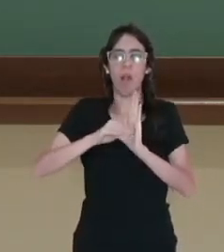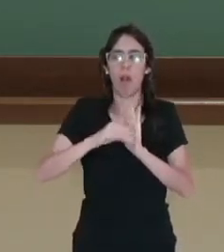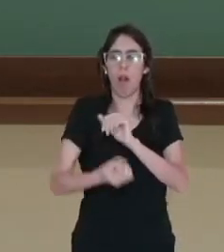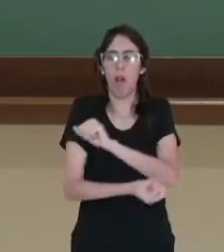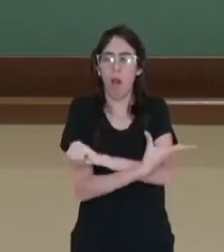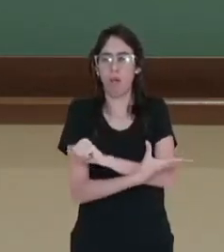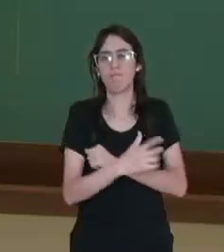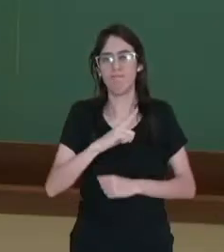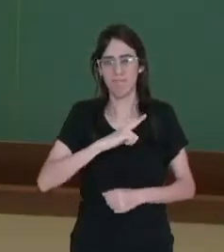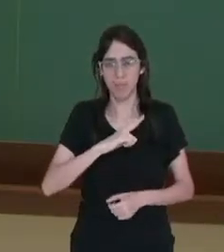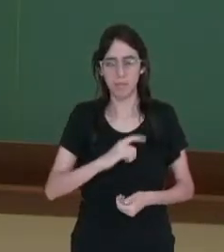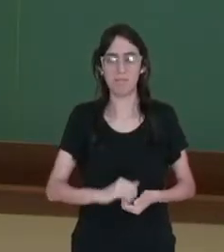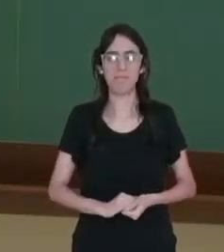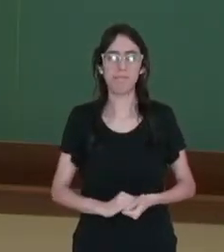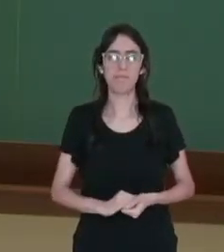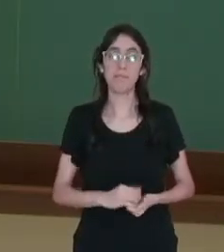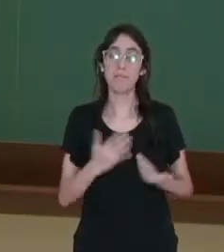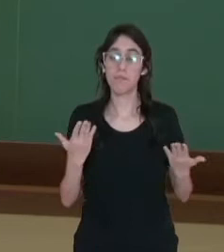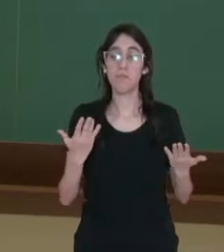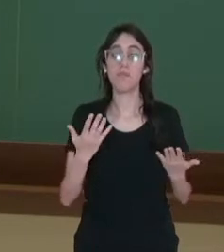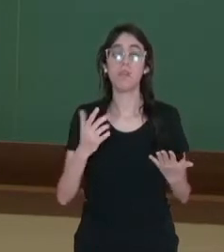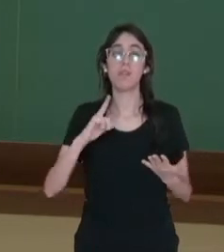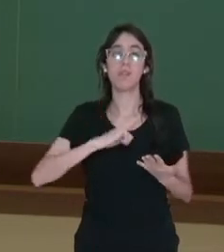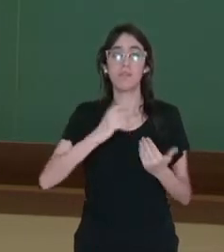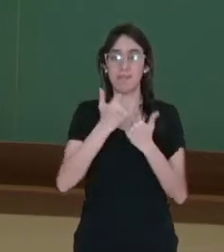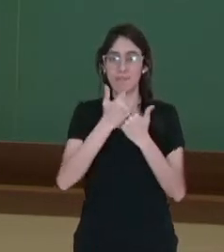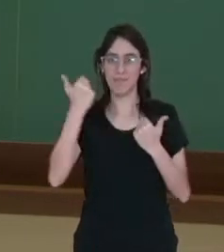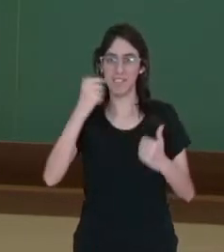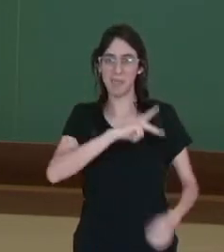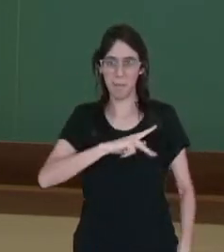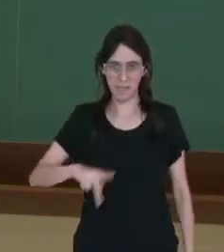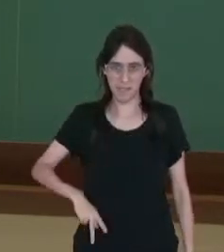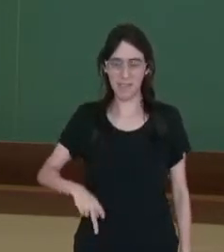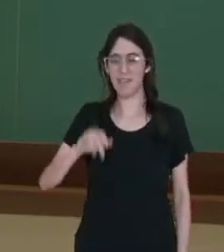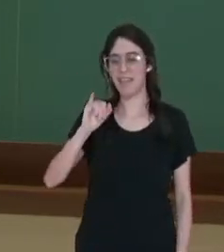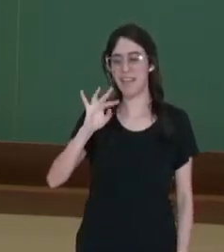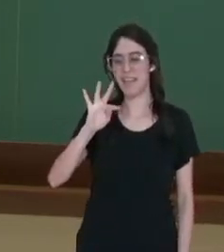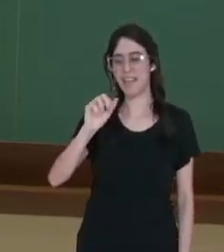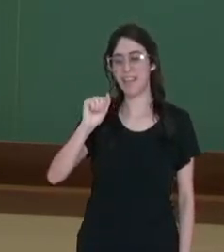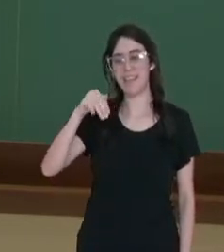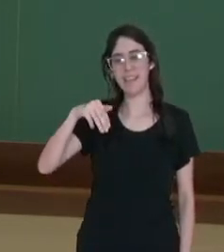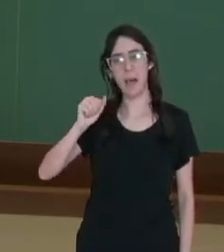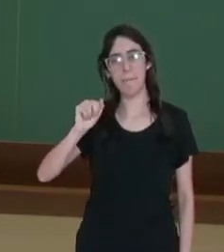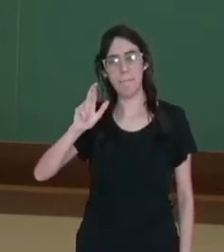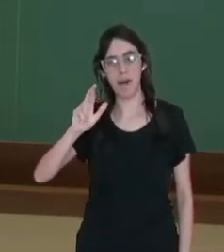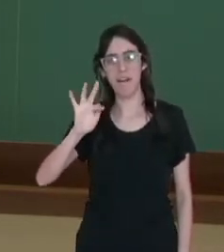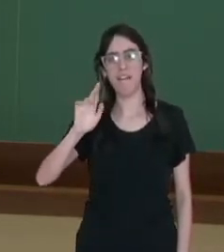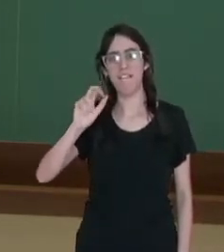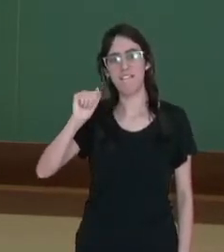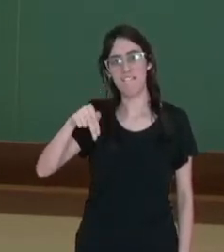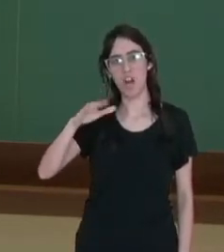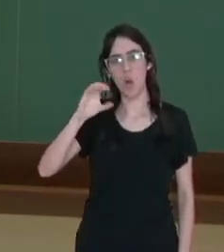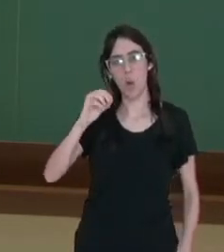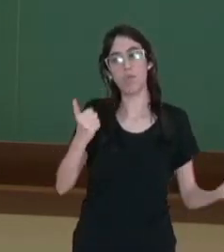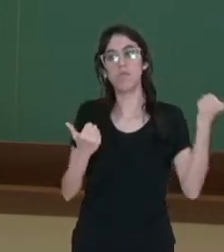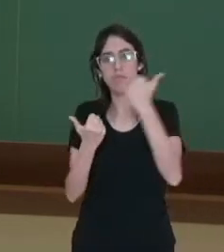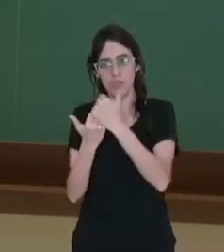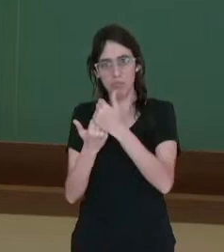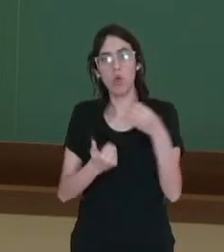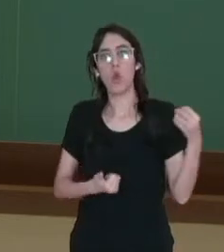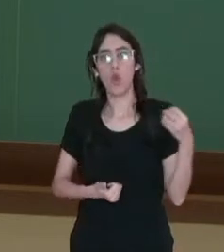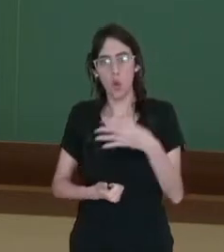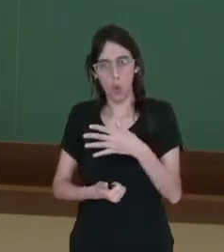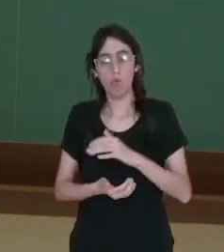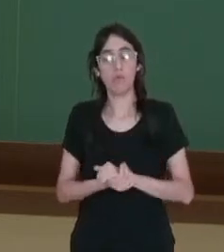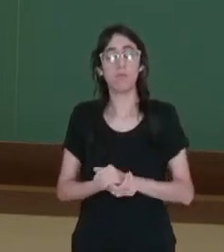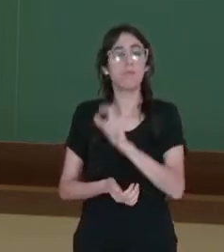corrupção. Ainda, o vice-presidente Itamar Franco assumiu o governo no lugar de Fernando Collor e assumiu com a